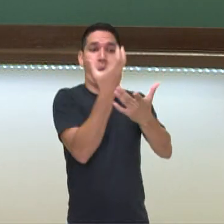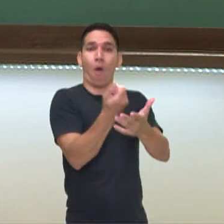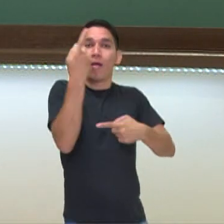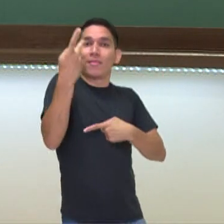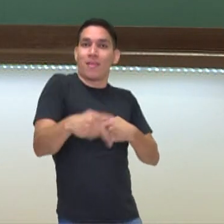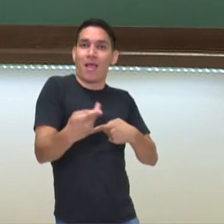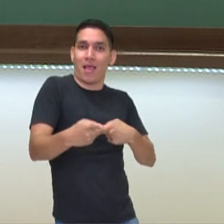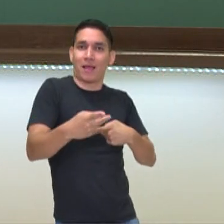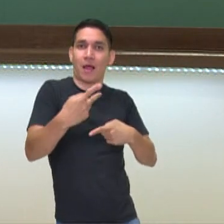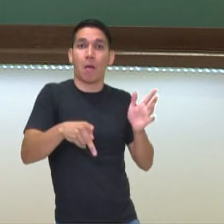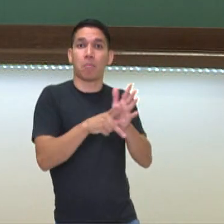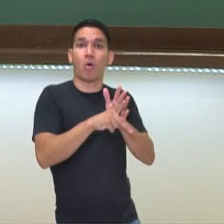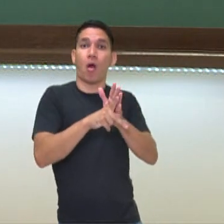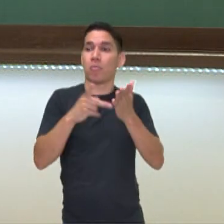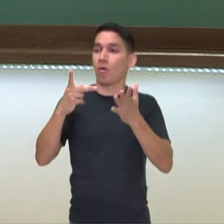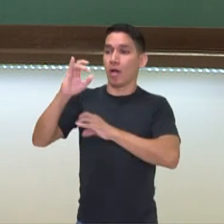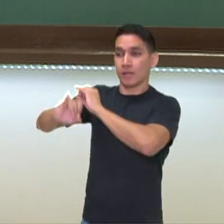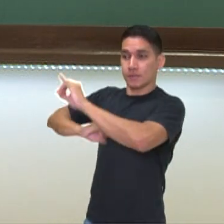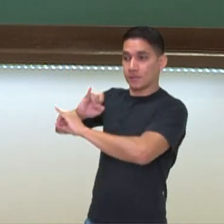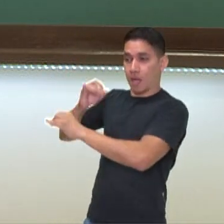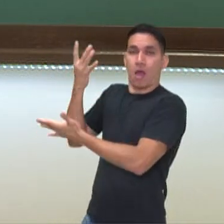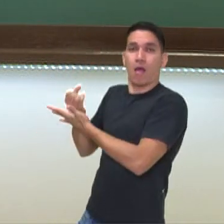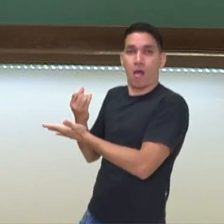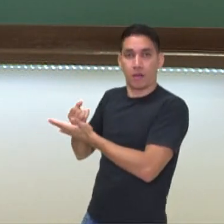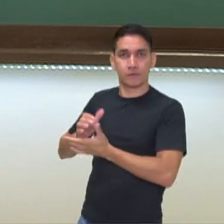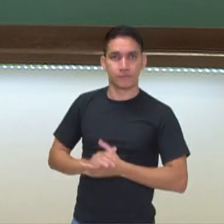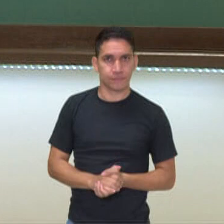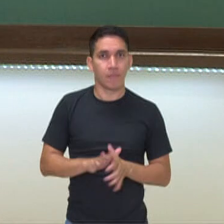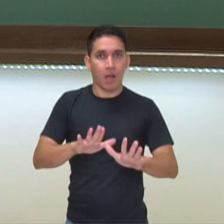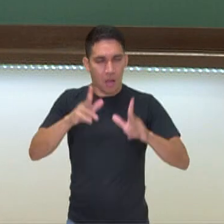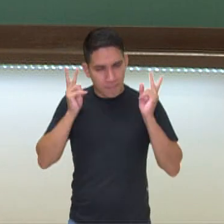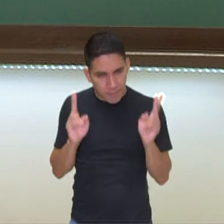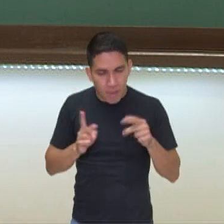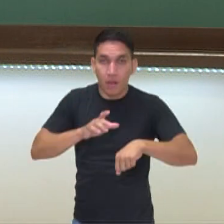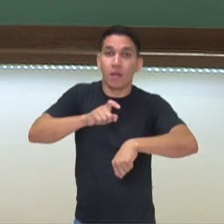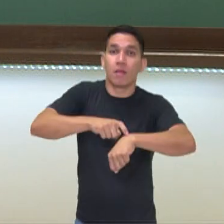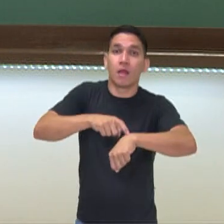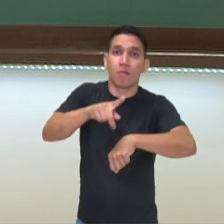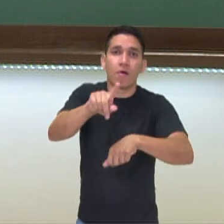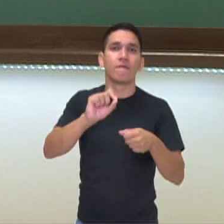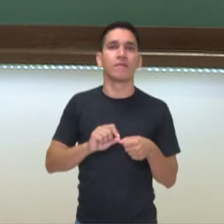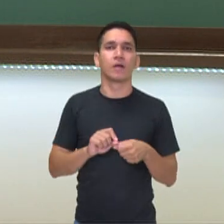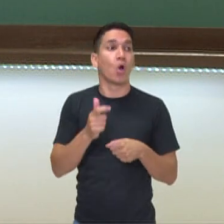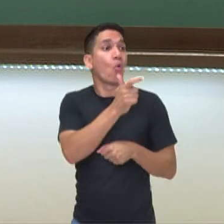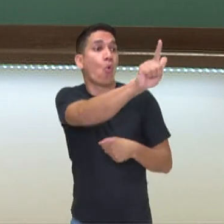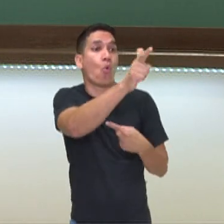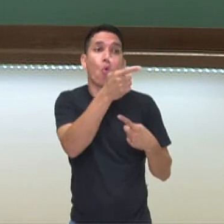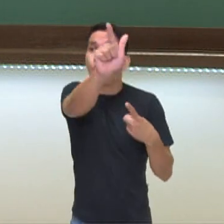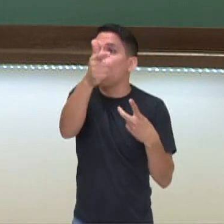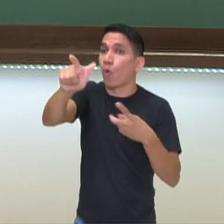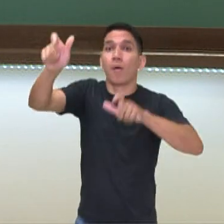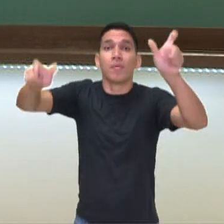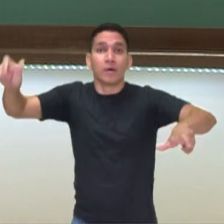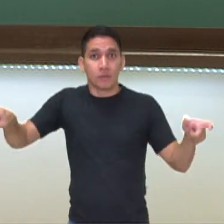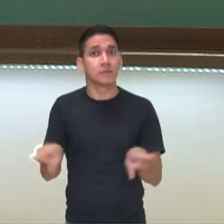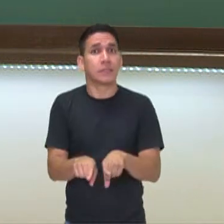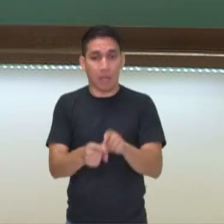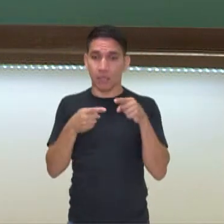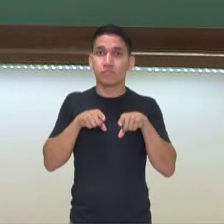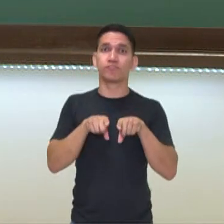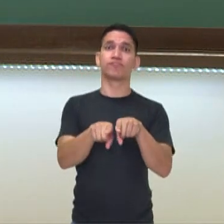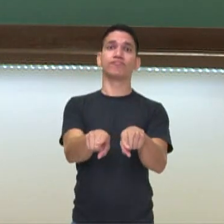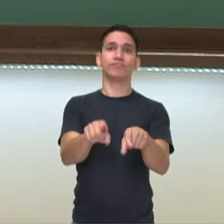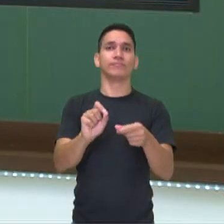que você possa assistindo ele em tempo real. Mas da mesma forma que você faz isso, outras pessoas conseguem fazer isto